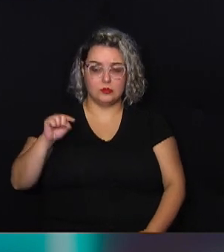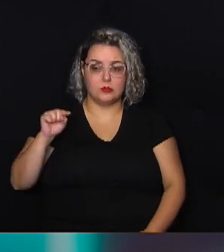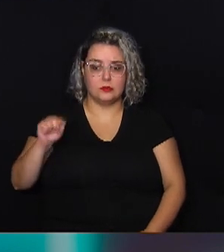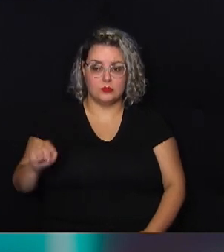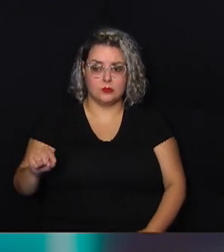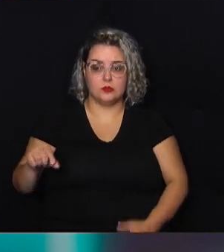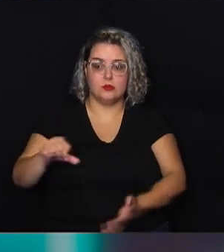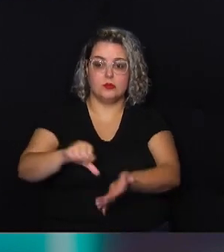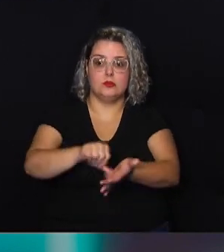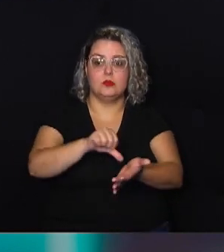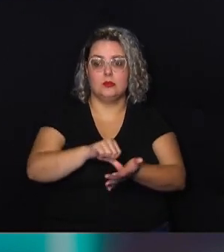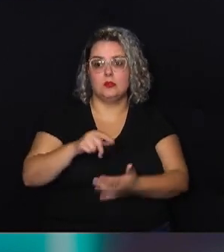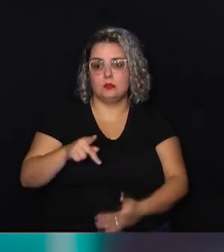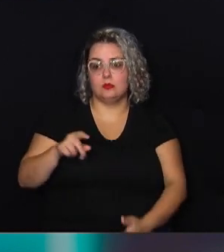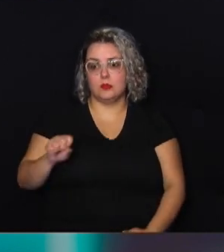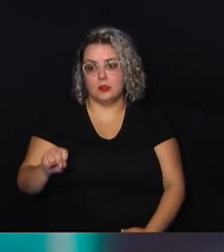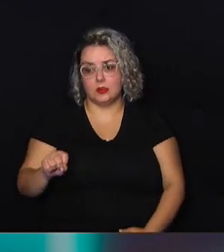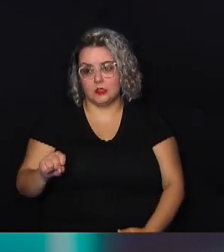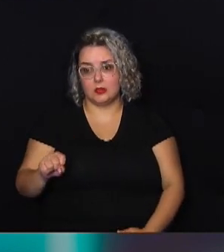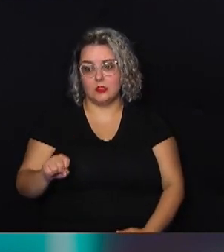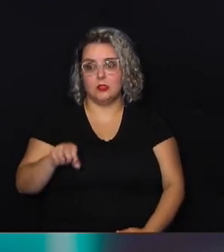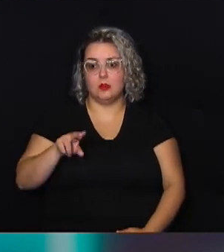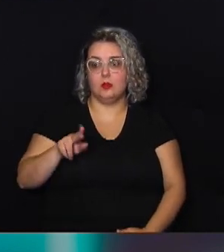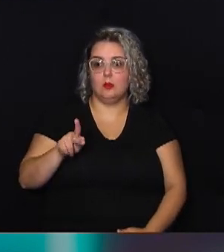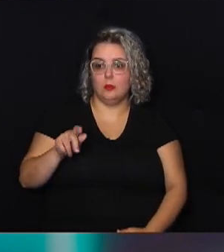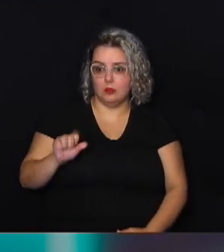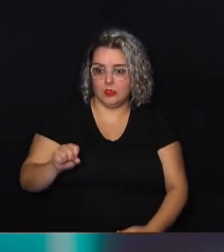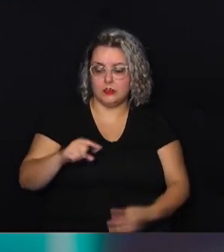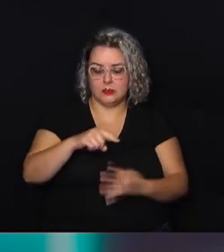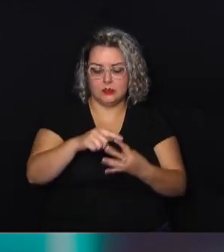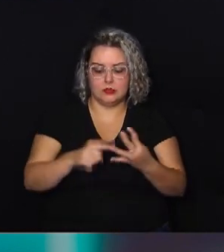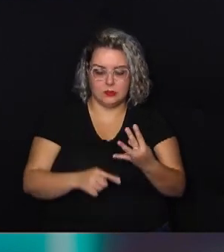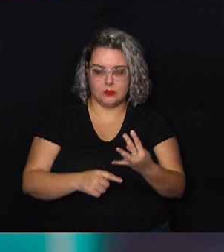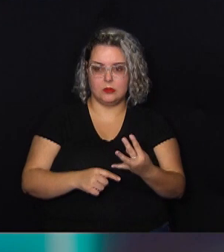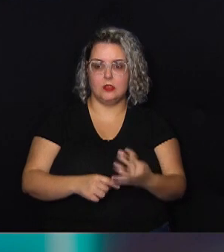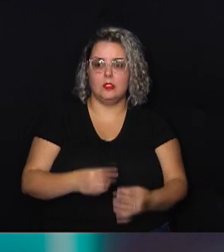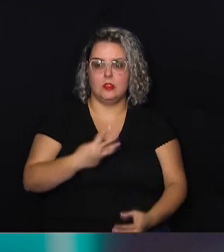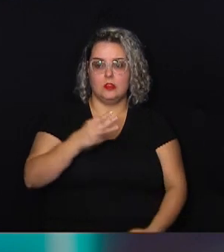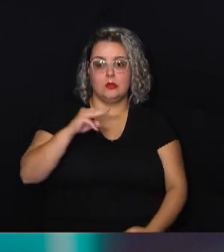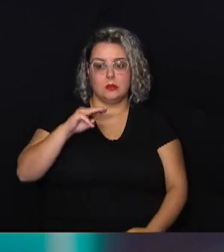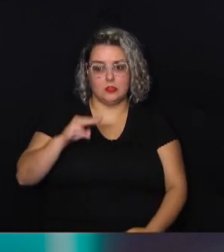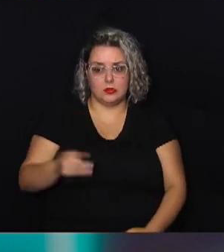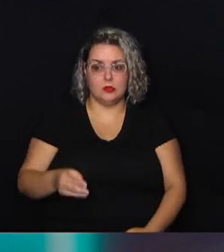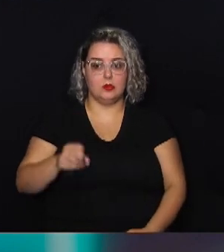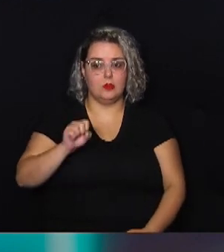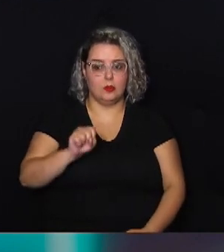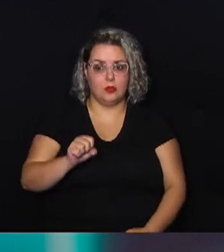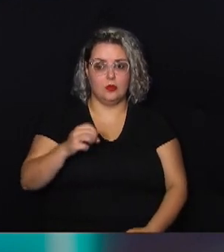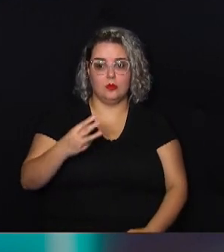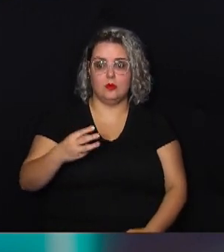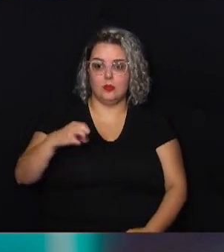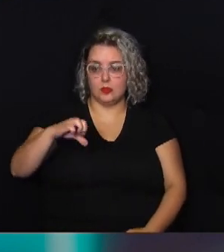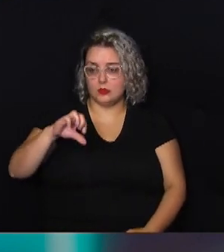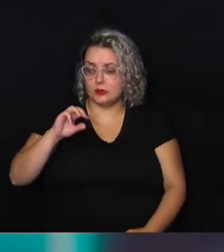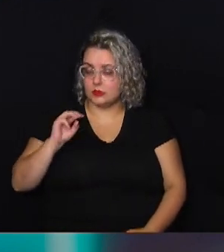de pronto atendimento, né, as 4 UPAs do município, 3 milhões 839